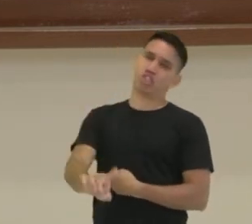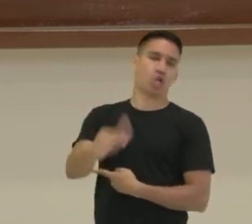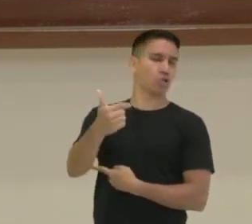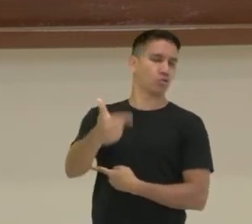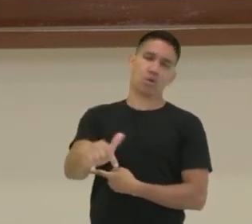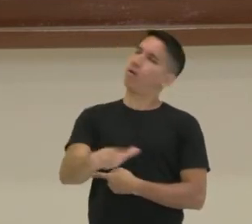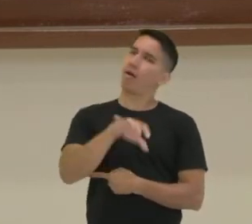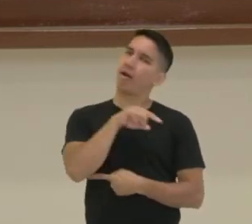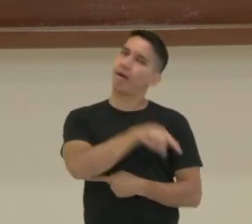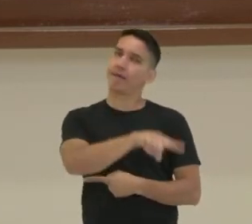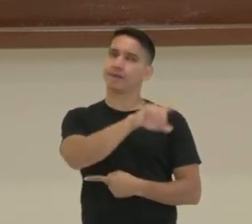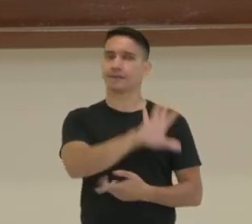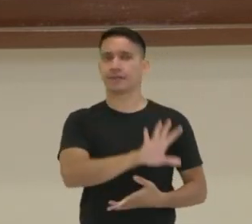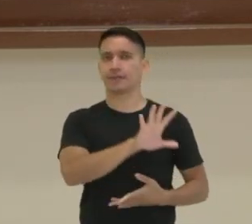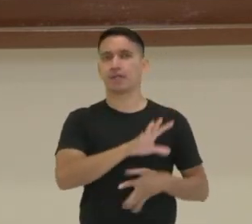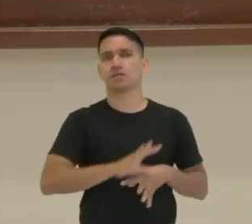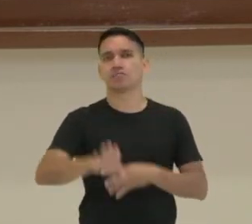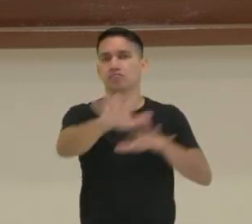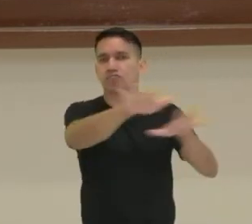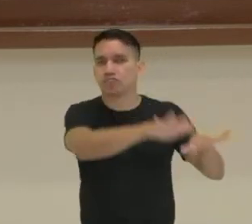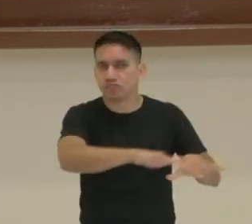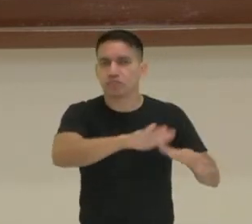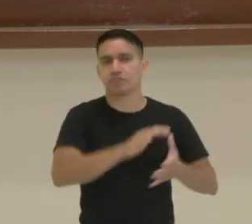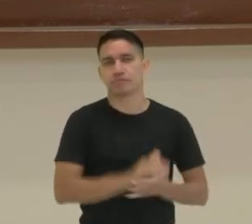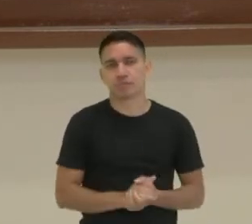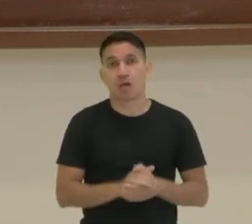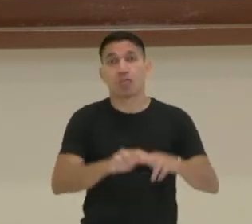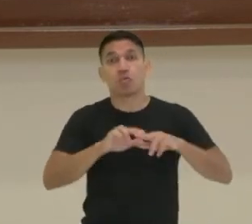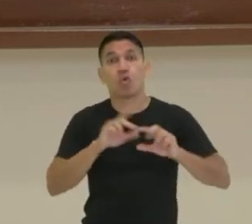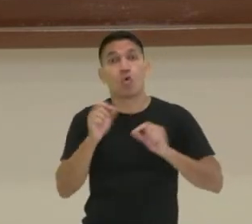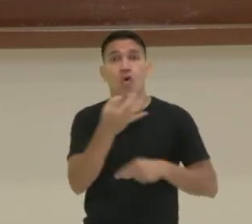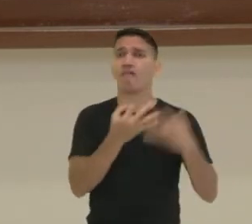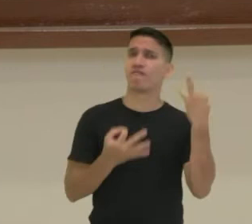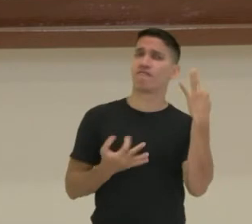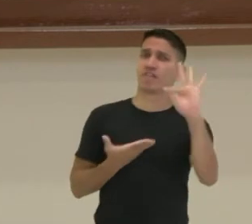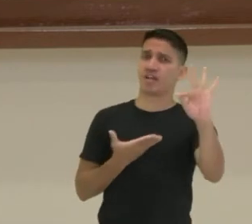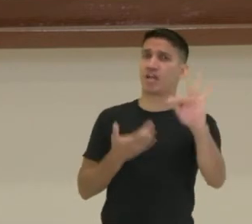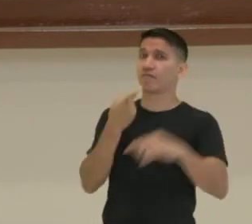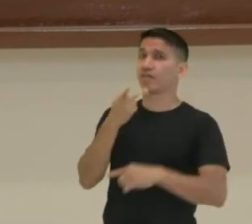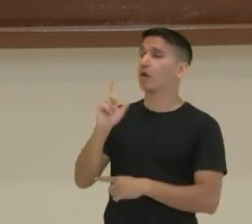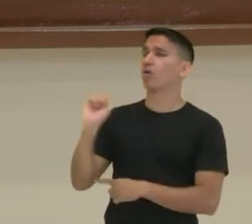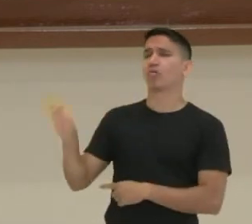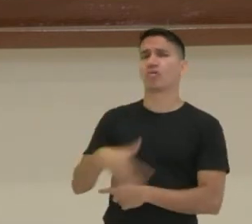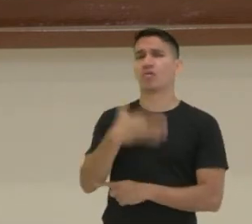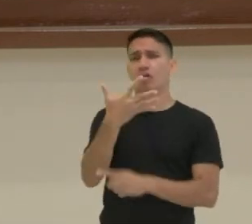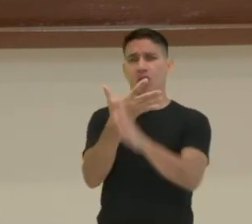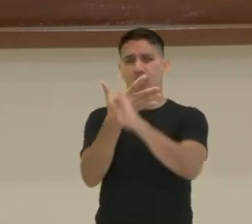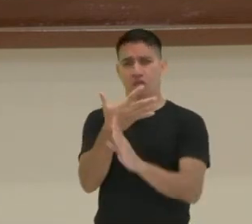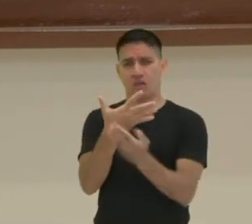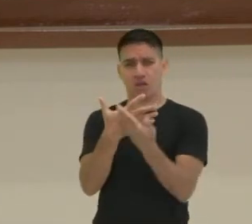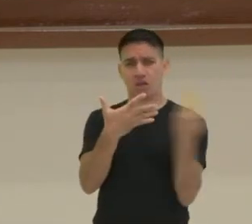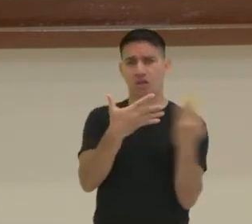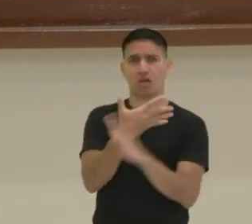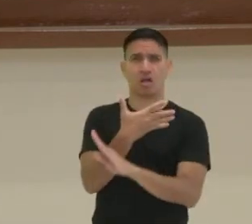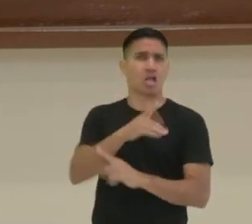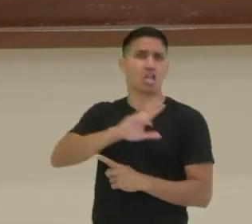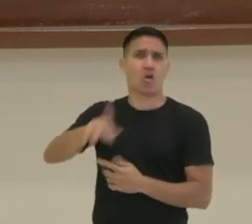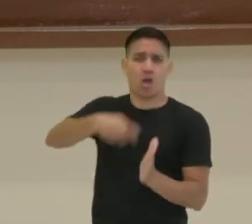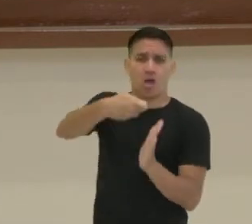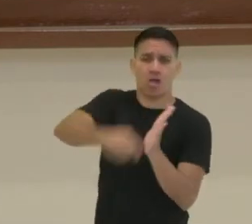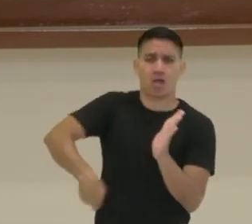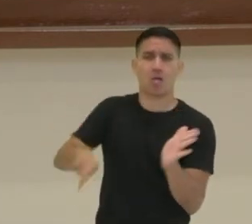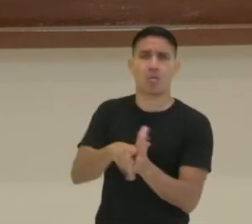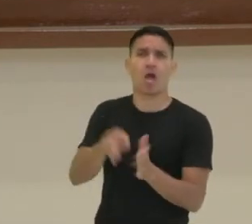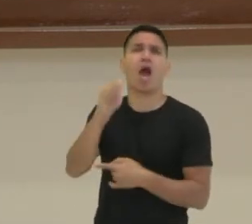terras, né? E os franceses, por sua vez, criticavam e falavam que o Tratado de Tordesilhas não era o testamento de Adão para que